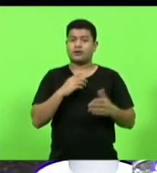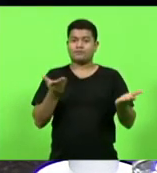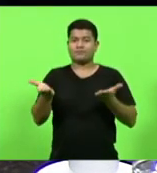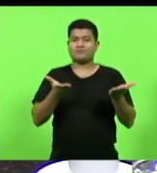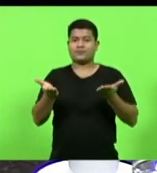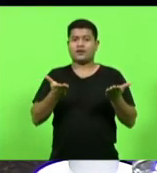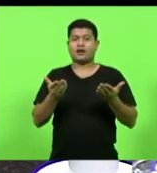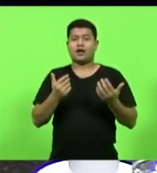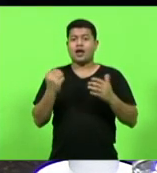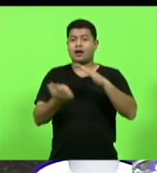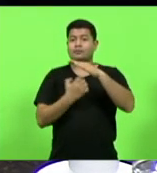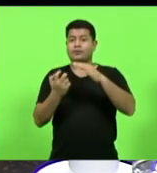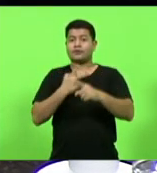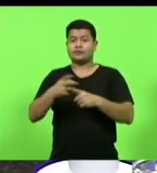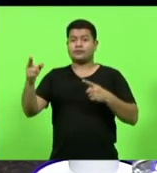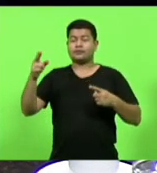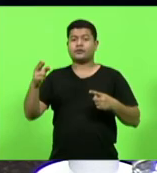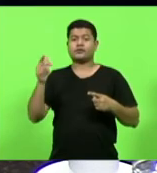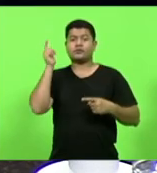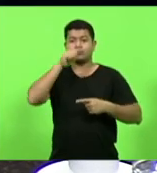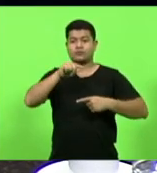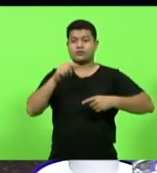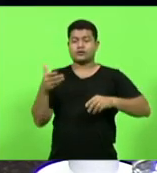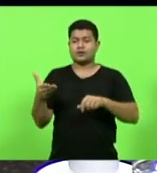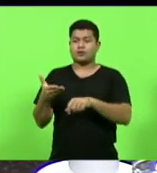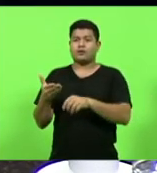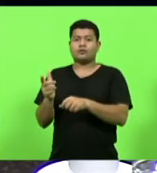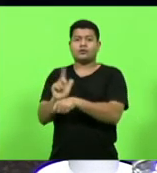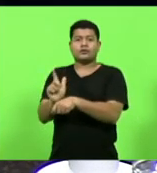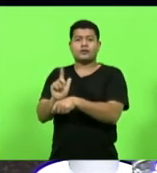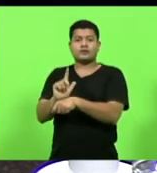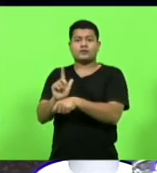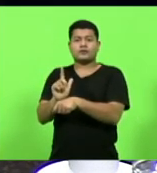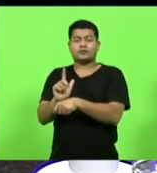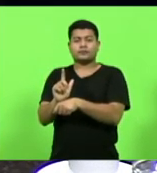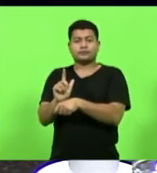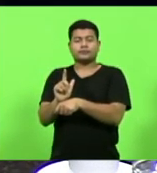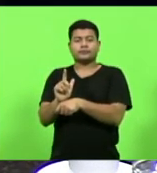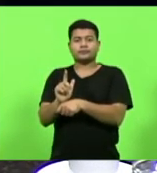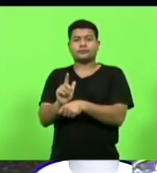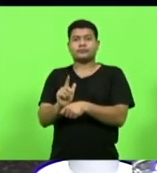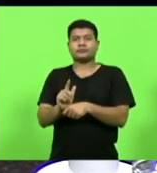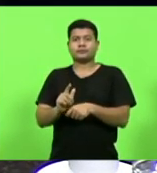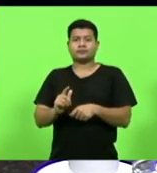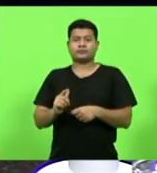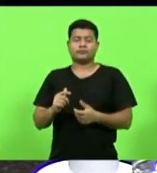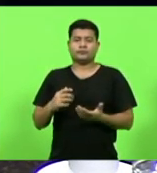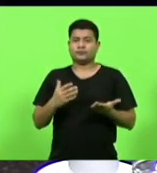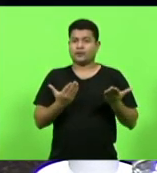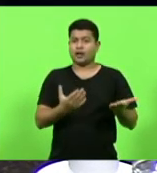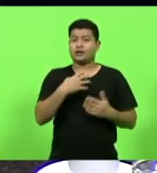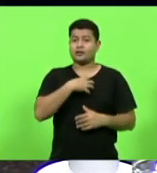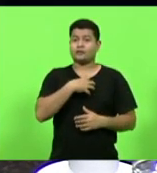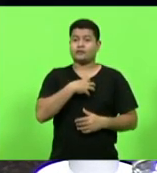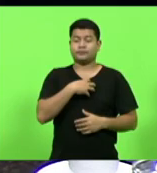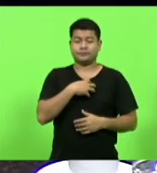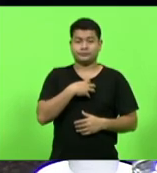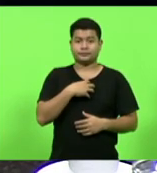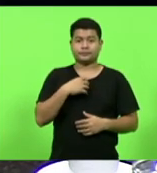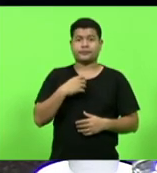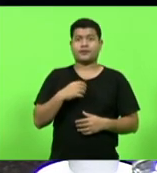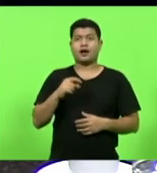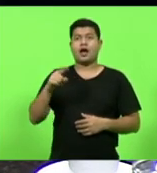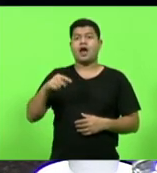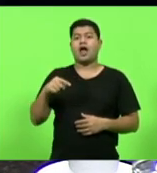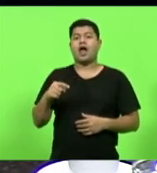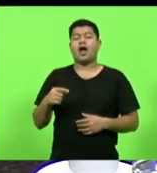venceu para explorar o centro de eventos de Salvador, o Antônio Carlos Magalhães, é nada